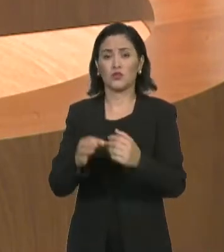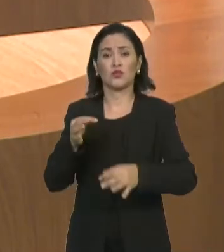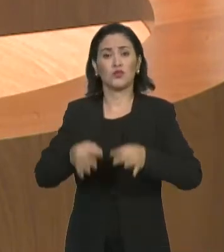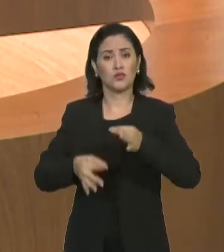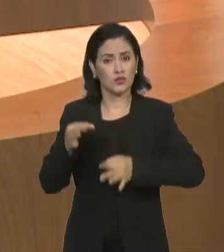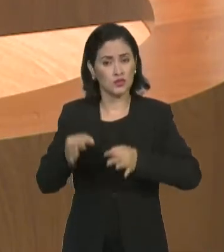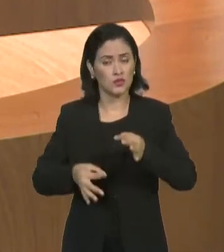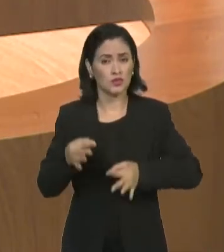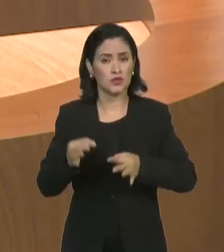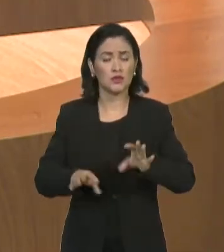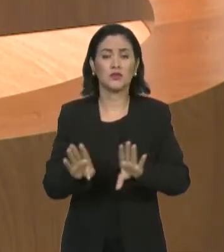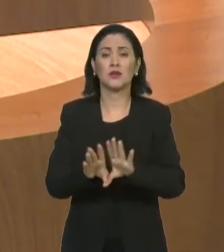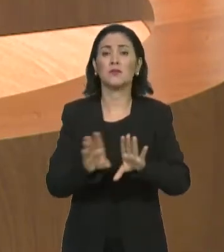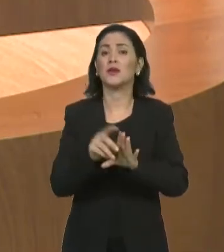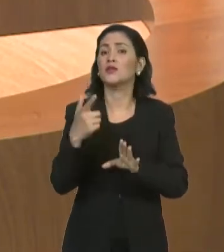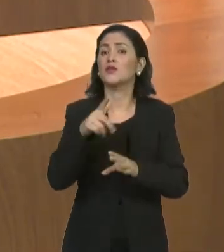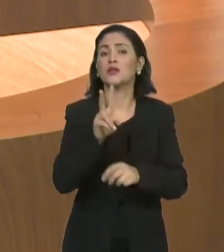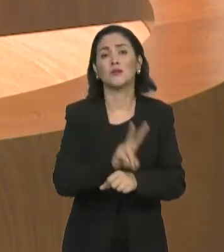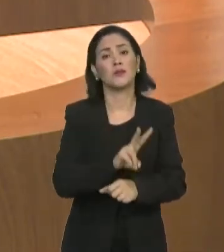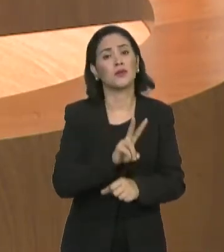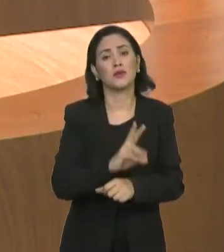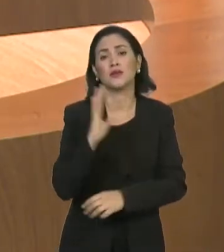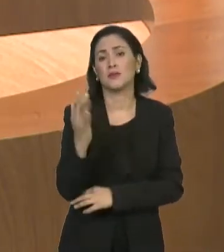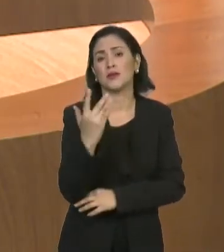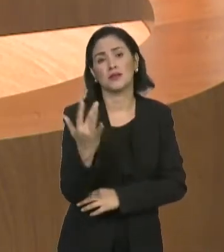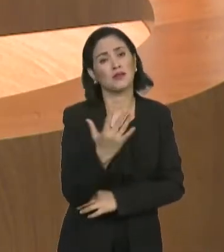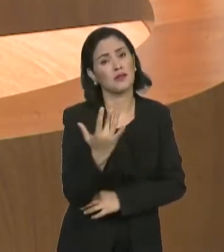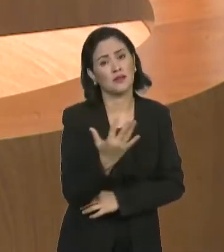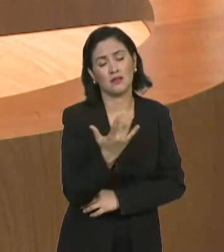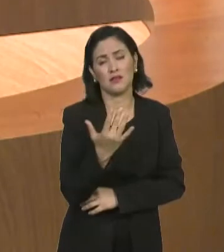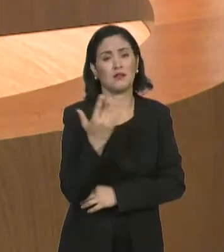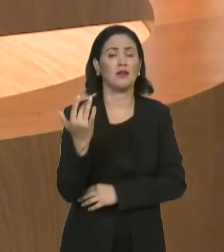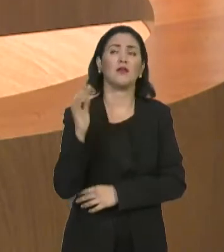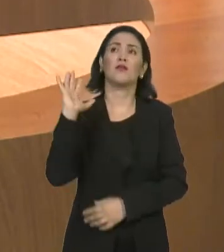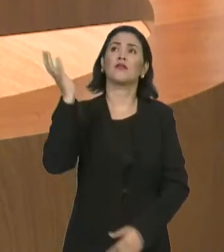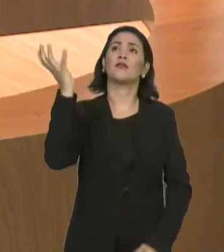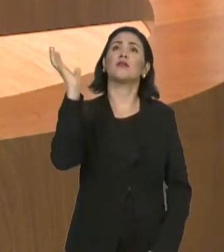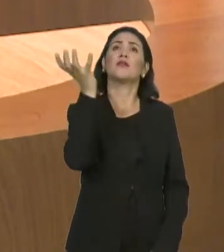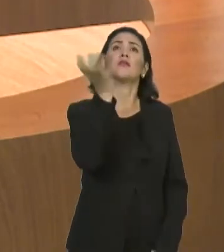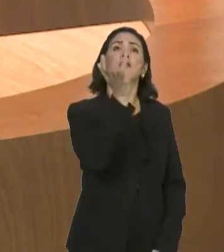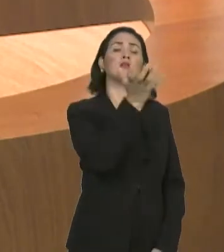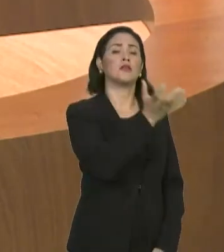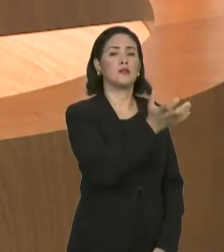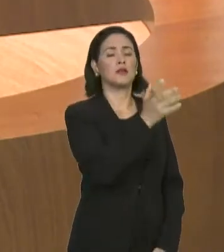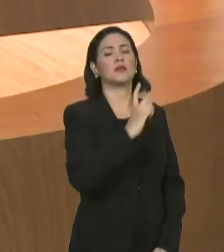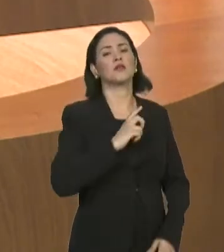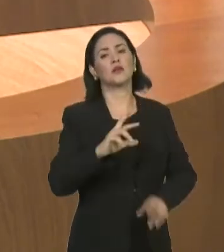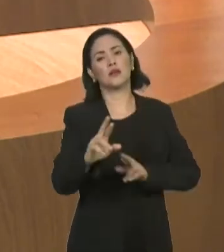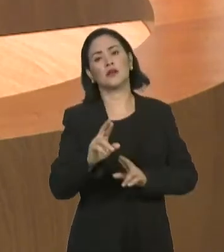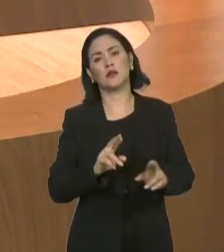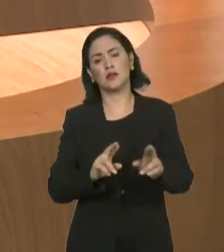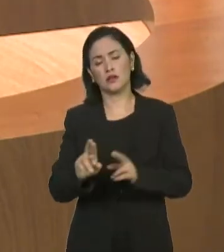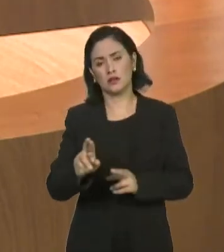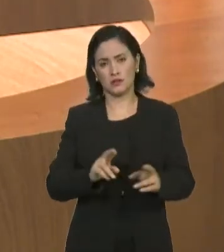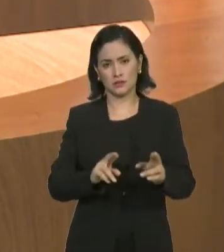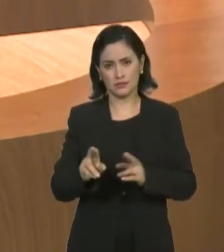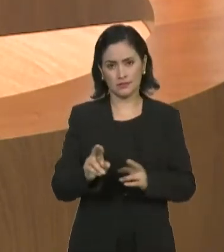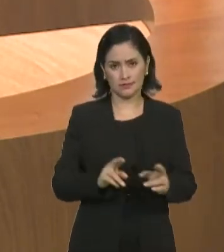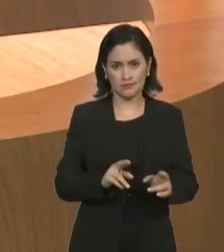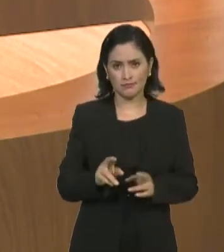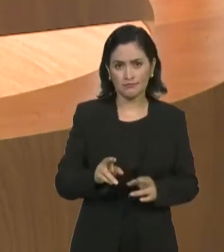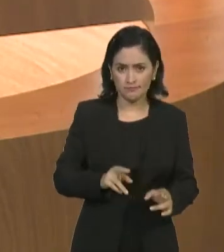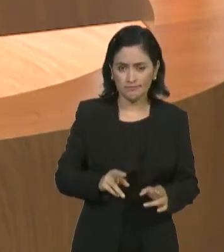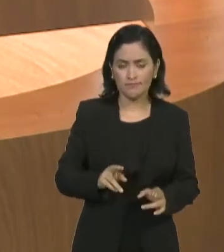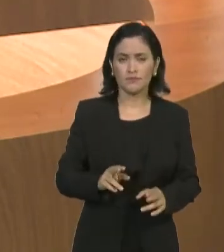Ambiental o meio ambiente o clima Proteção Ambiental a vida estão interligados é simbioticamente